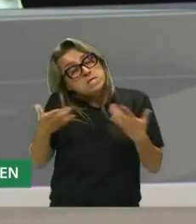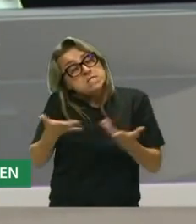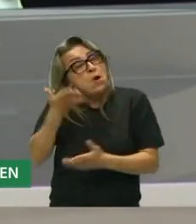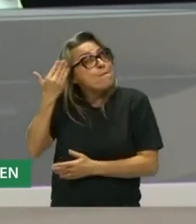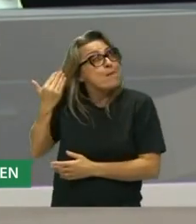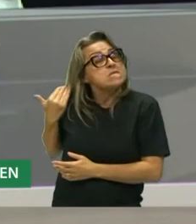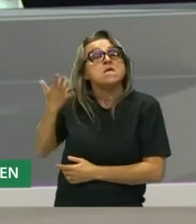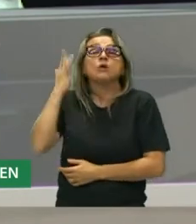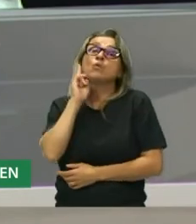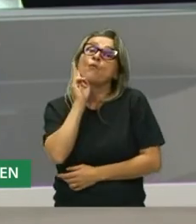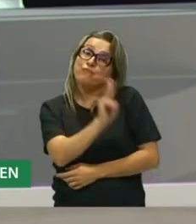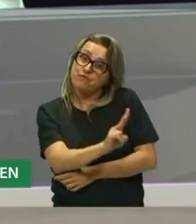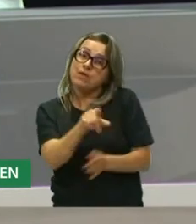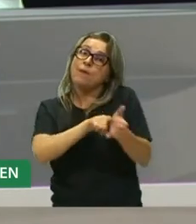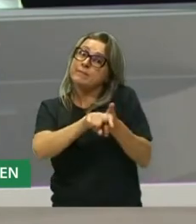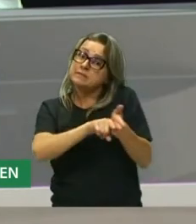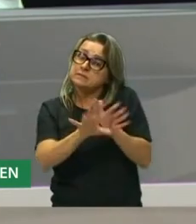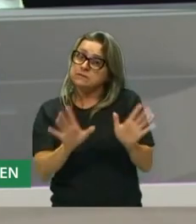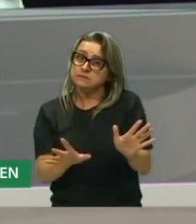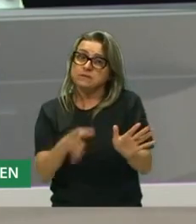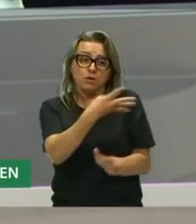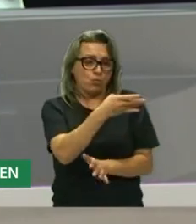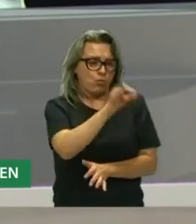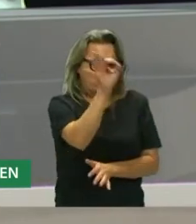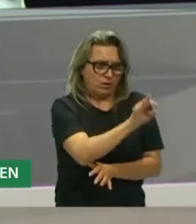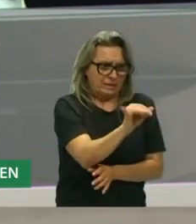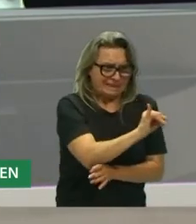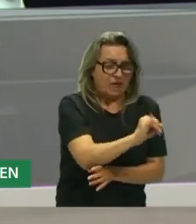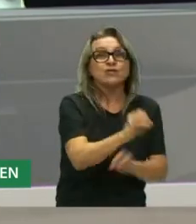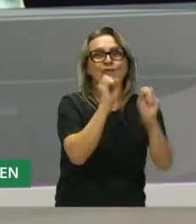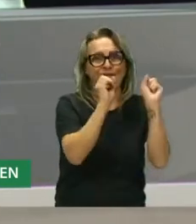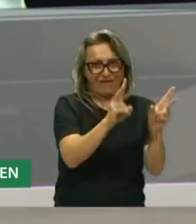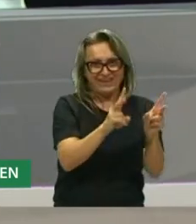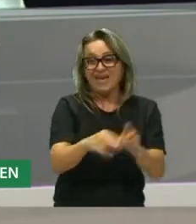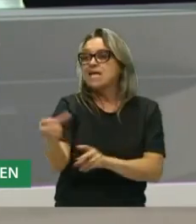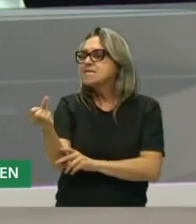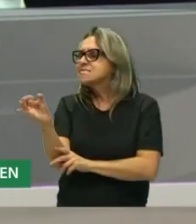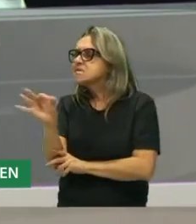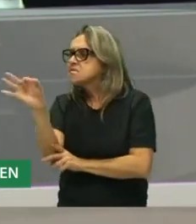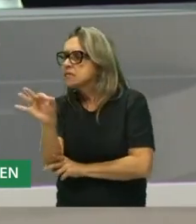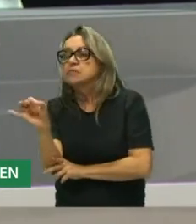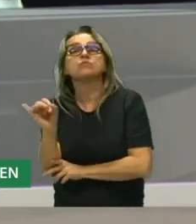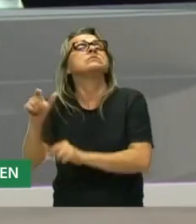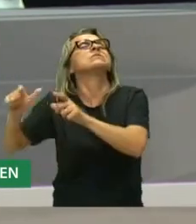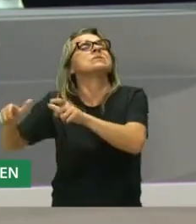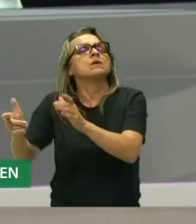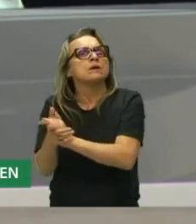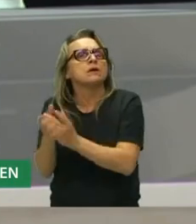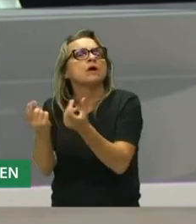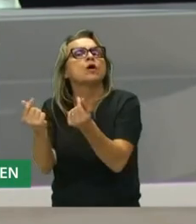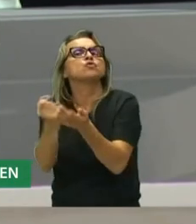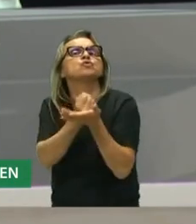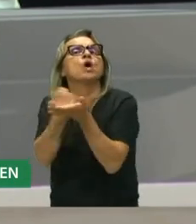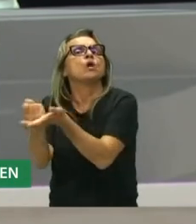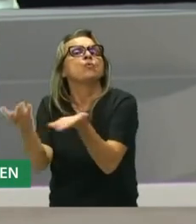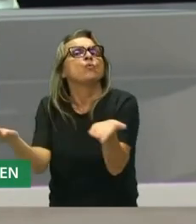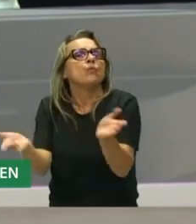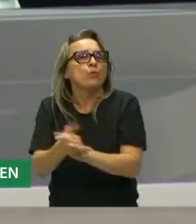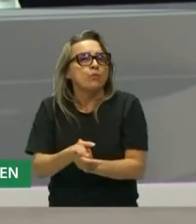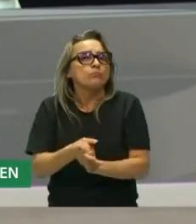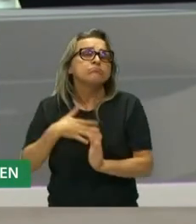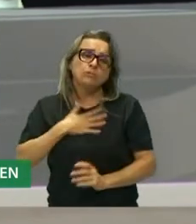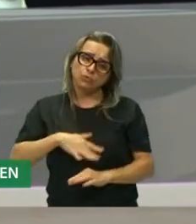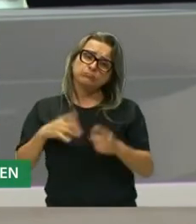seja diferente. Então, nobre vereador, por favor, eu gostaria de deixar aqui a provocação e que siga a